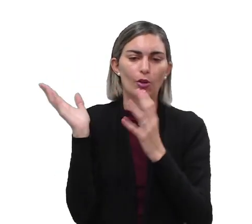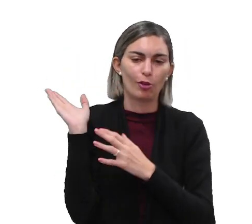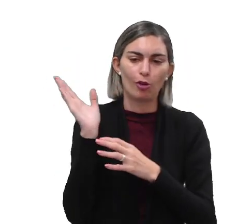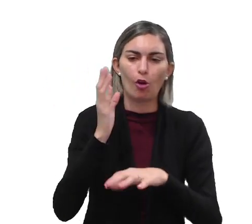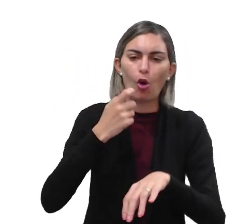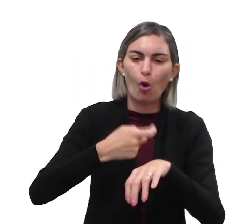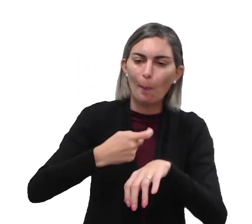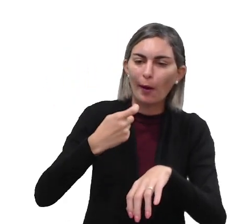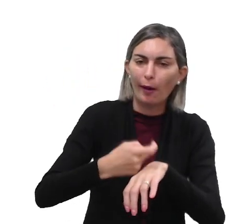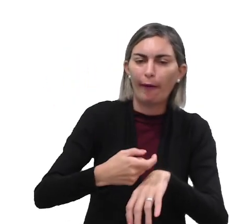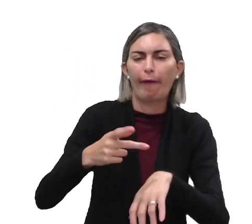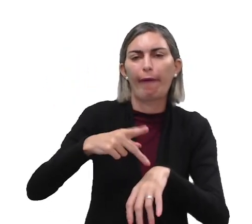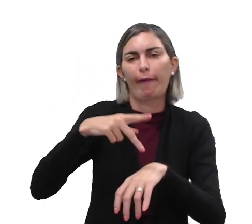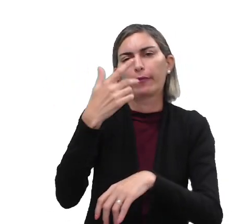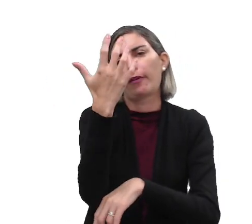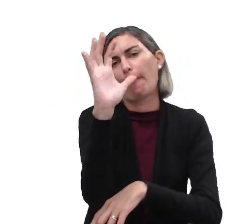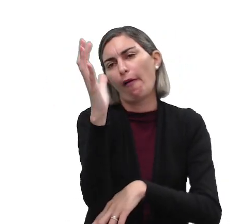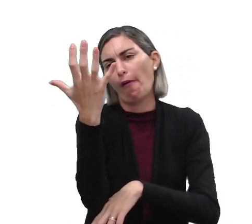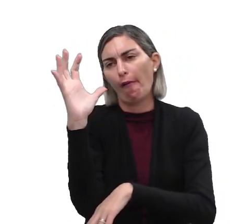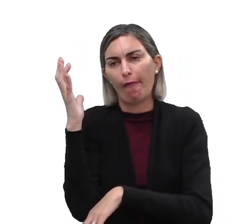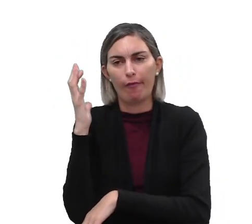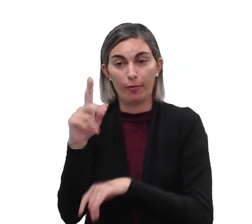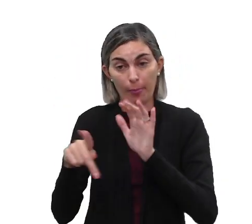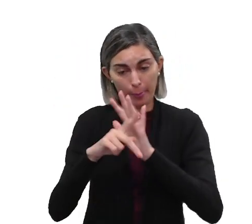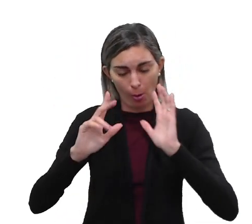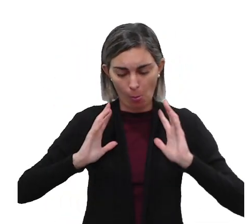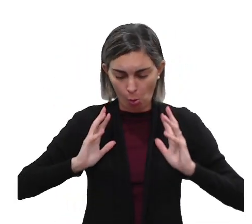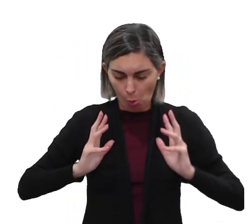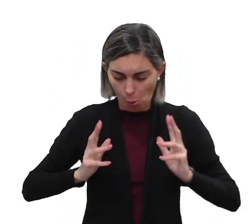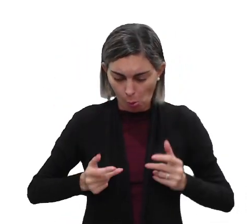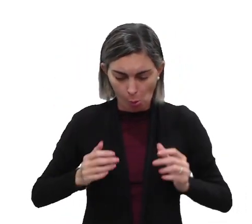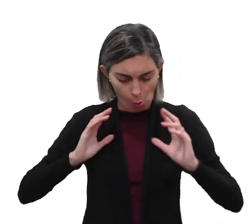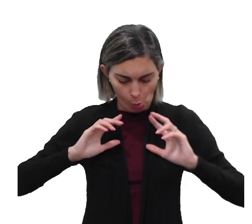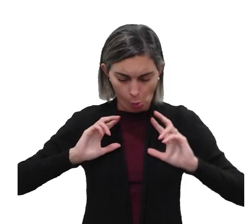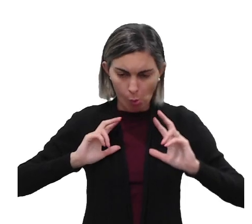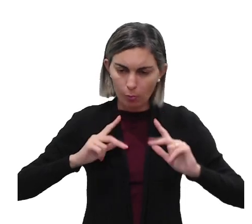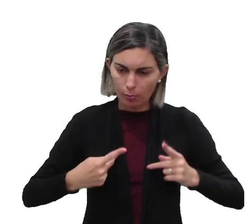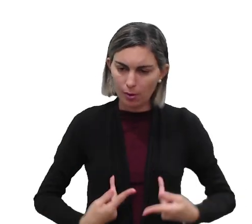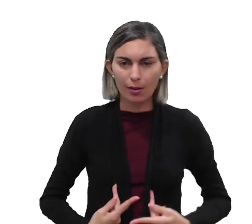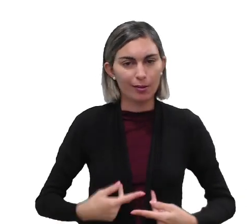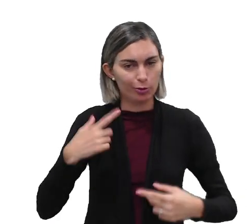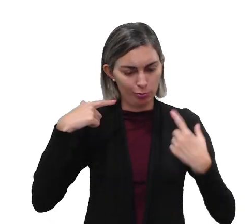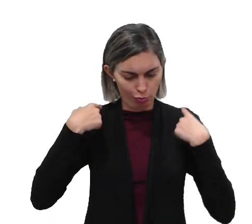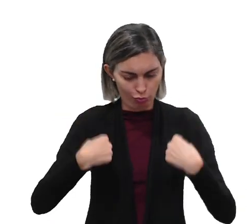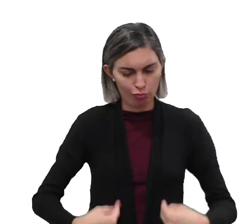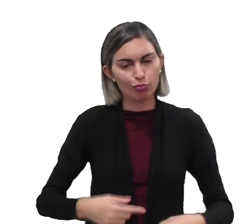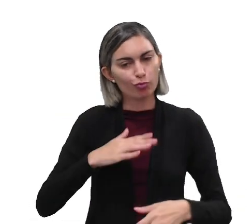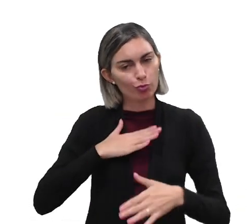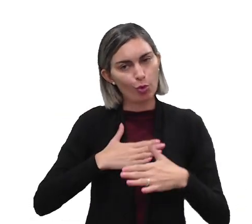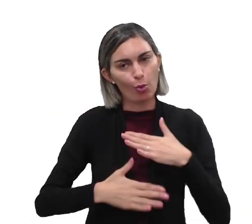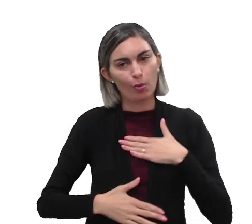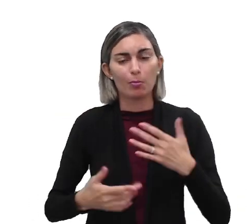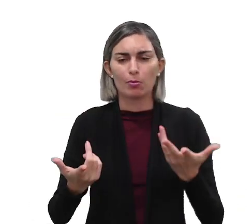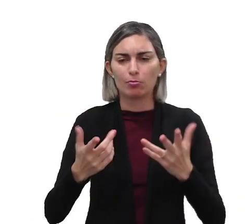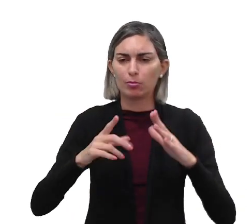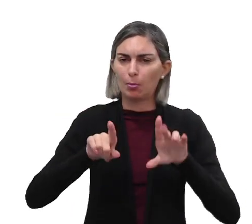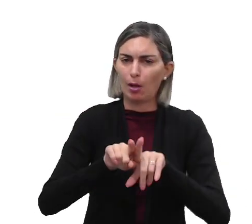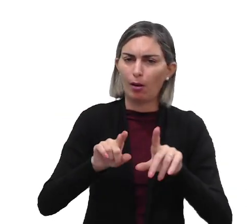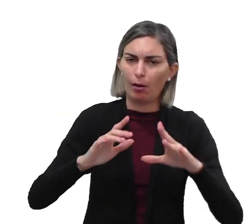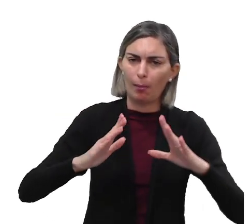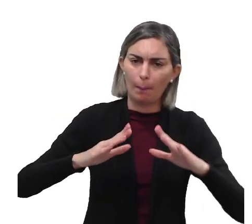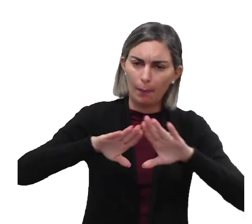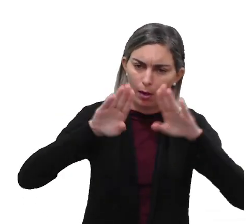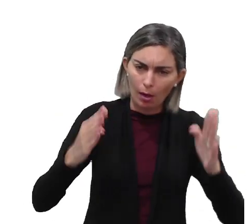rocha, árvores, o próprio corpo humano e em objetos feitos pelo homem, como mesas, casas,